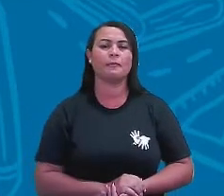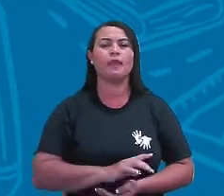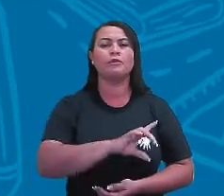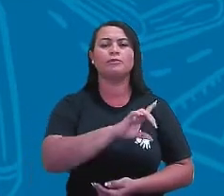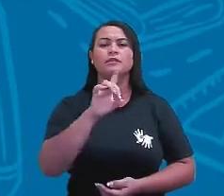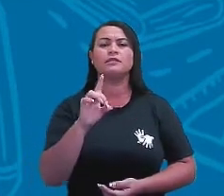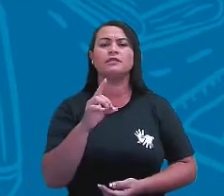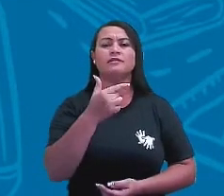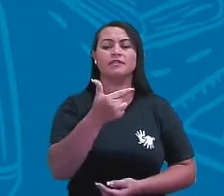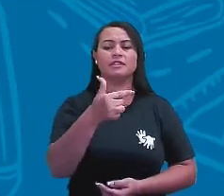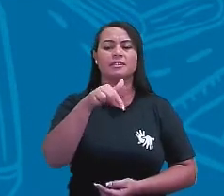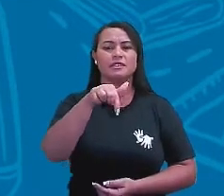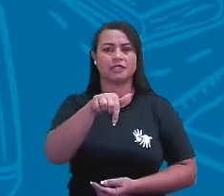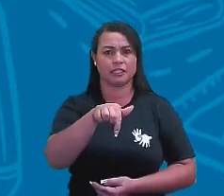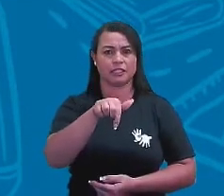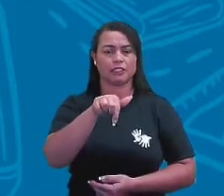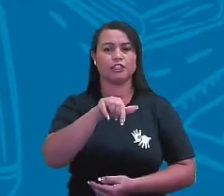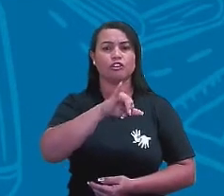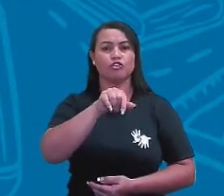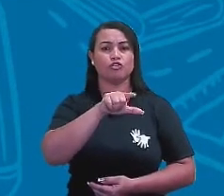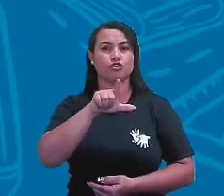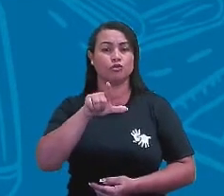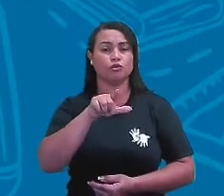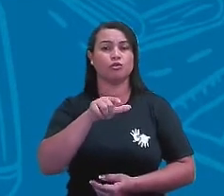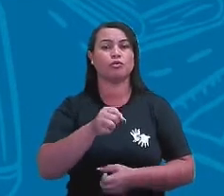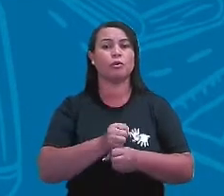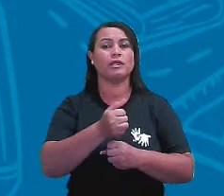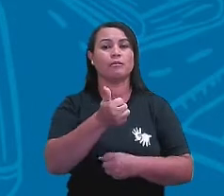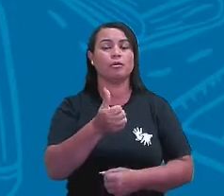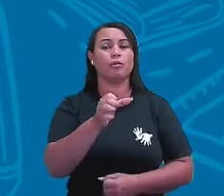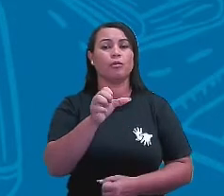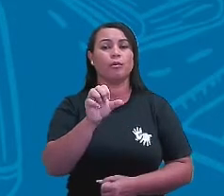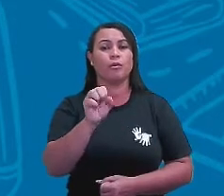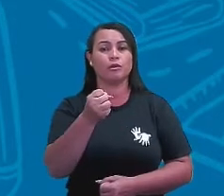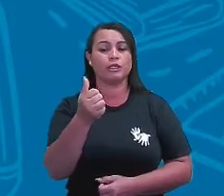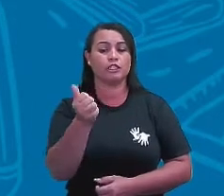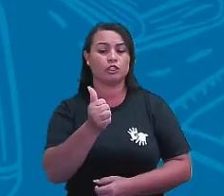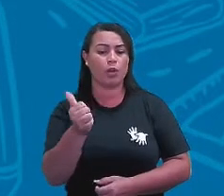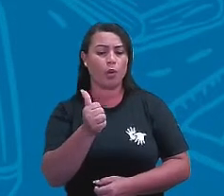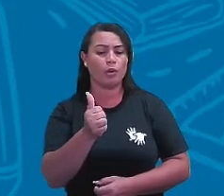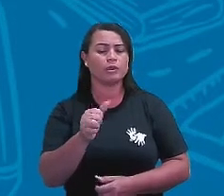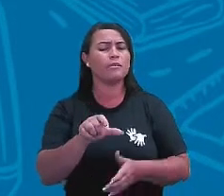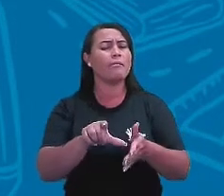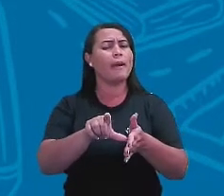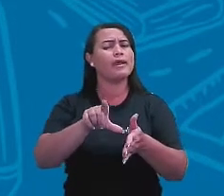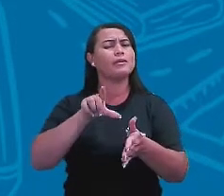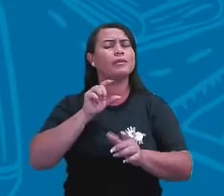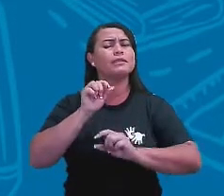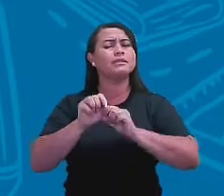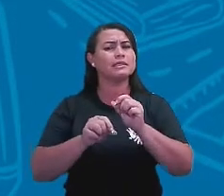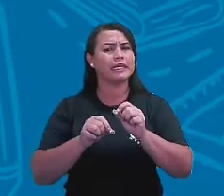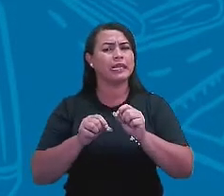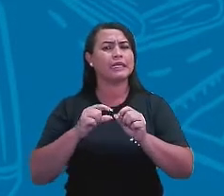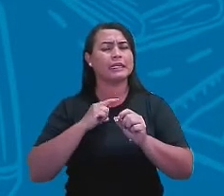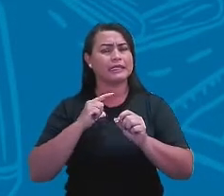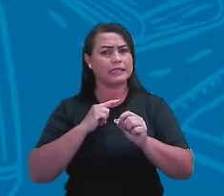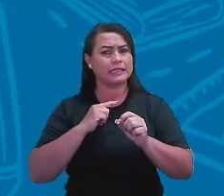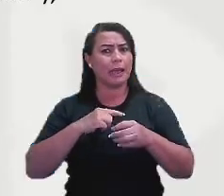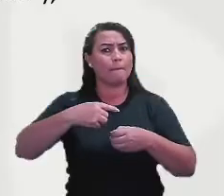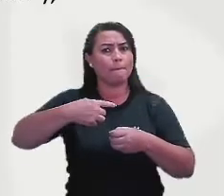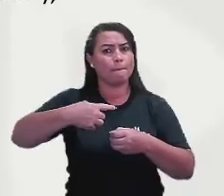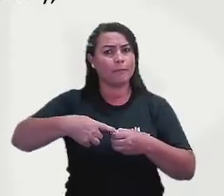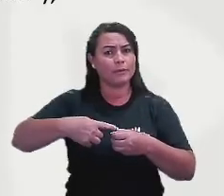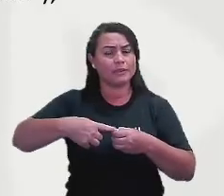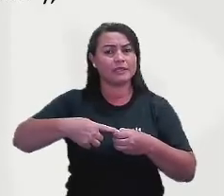dia 27 de julho de 1811, antes mesmo de se tornar o município de Vitória de Santo